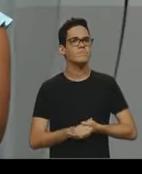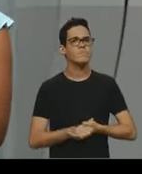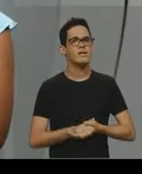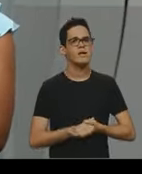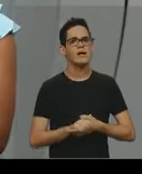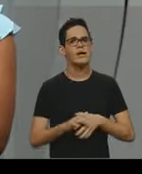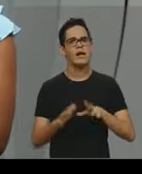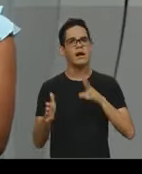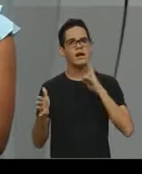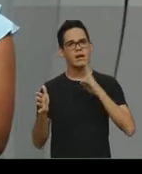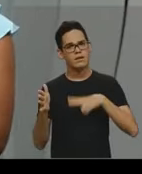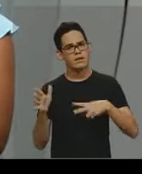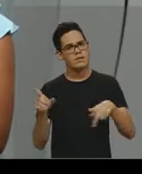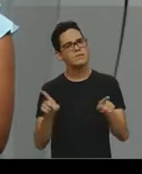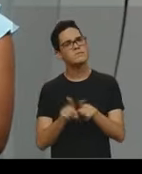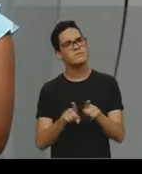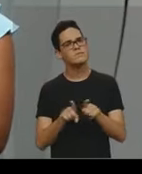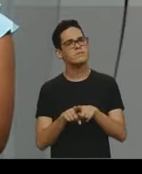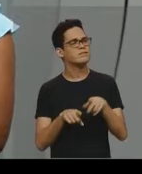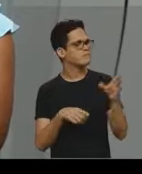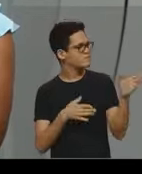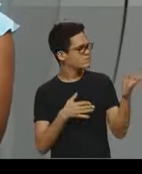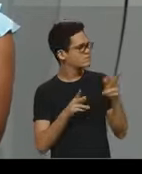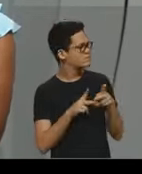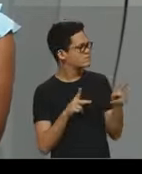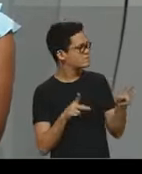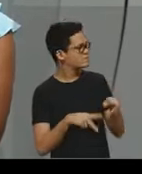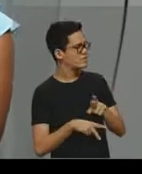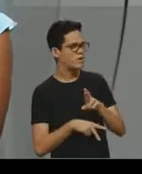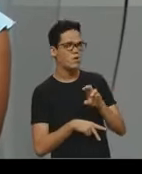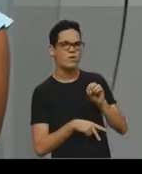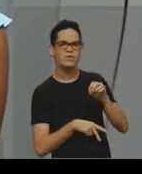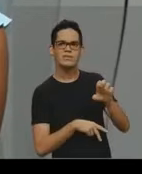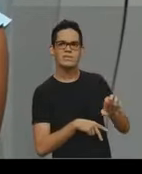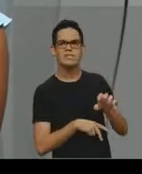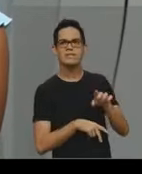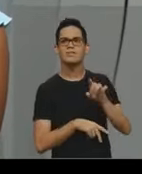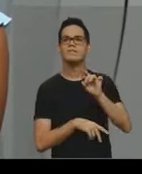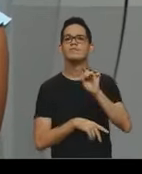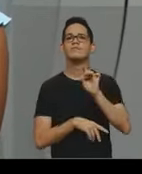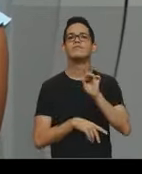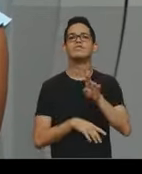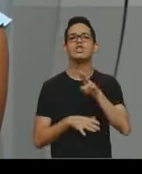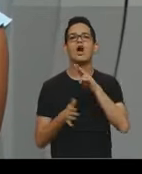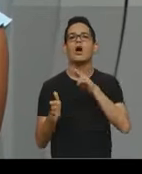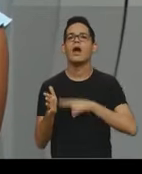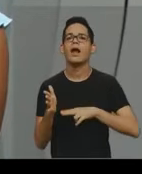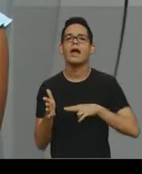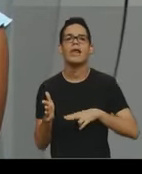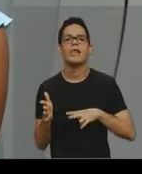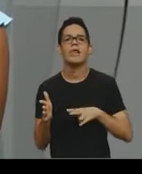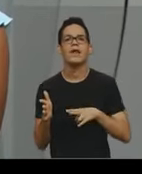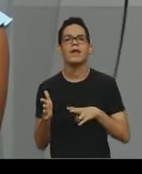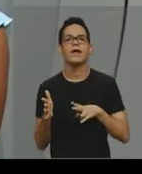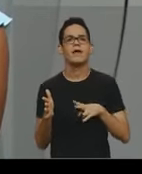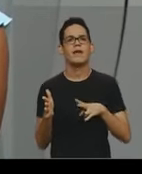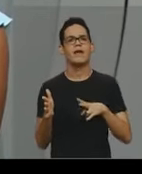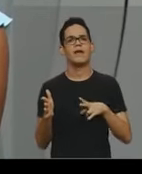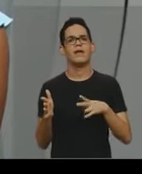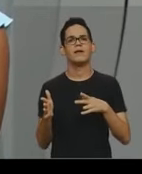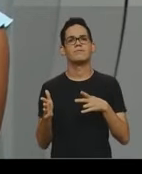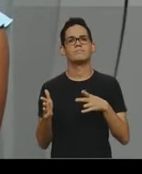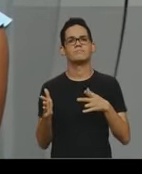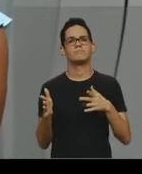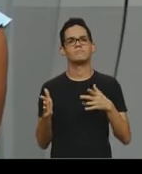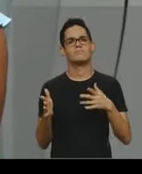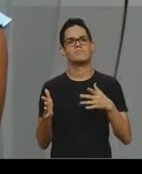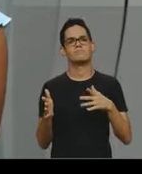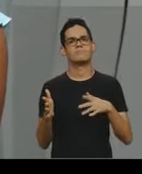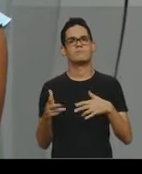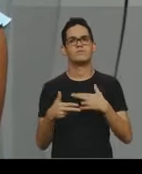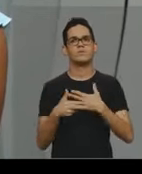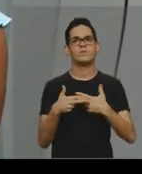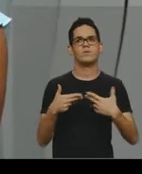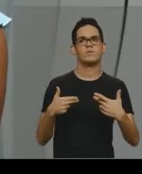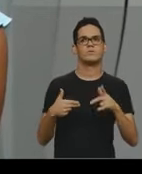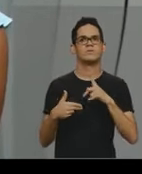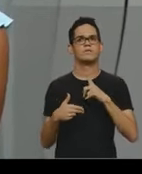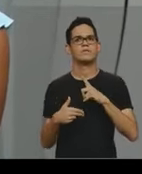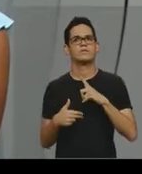mas ler também, né, professora Rose, não somente aquilo que, às vezes, eu tenho